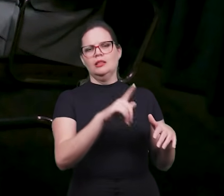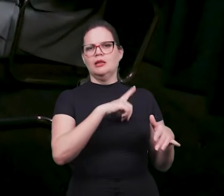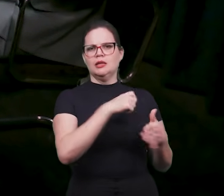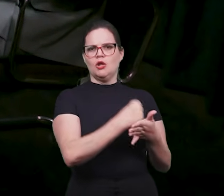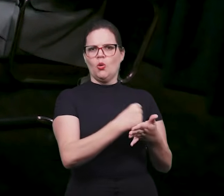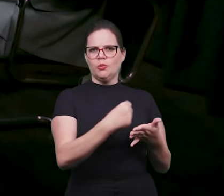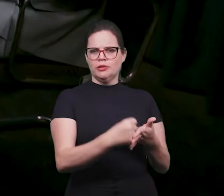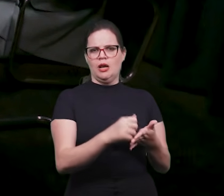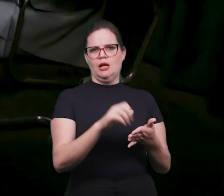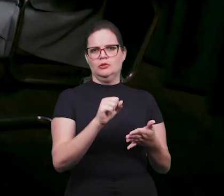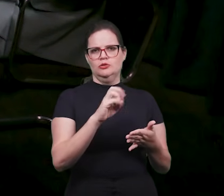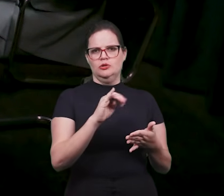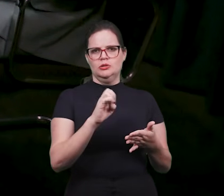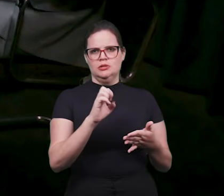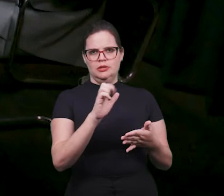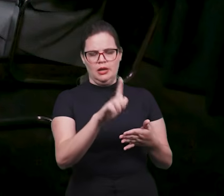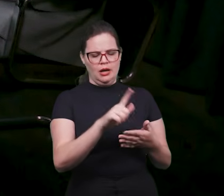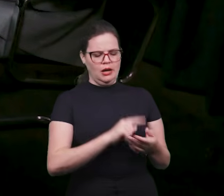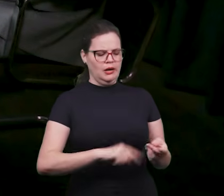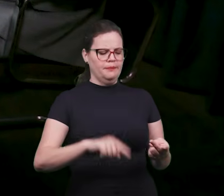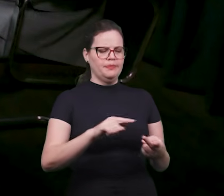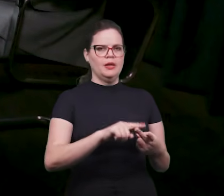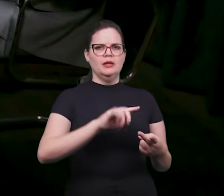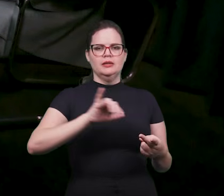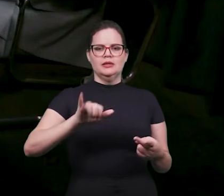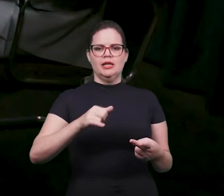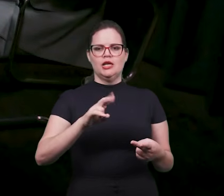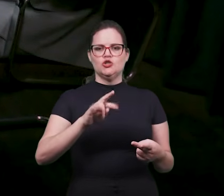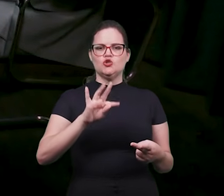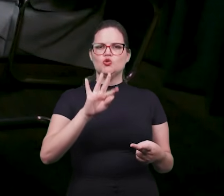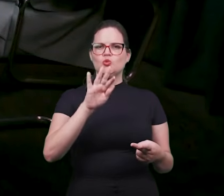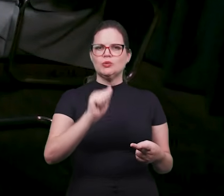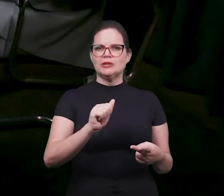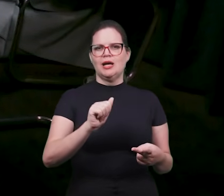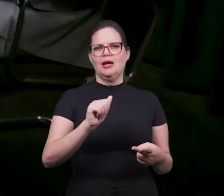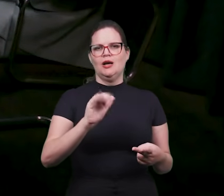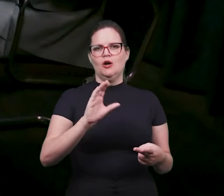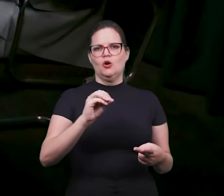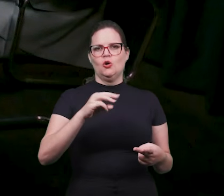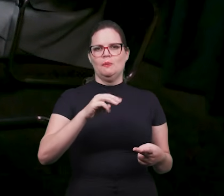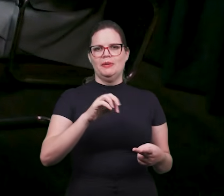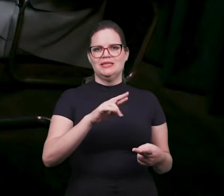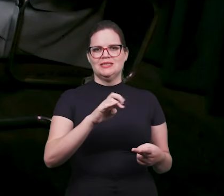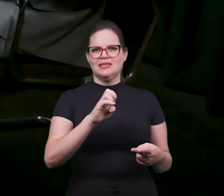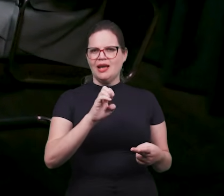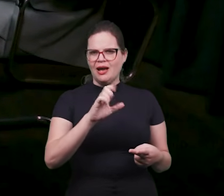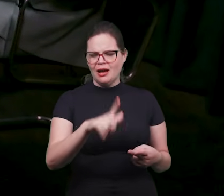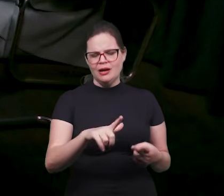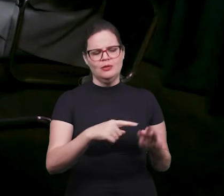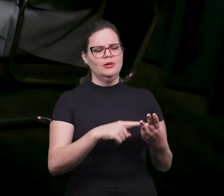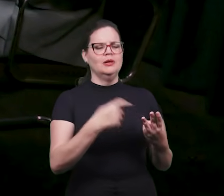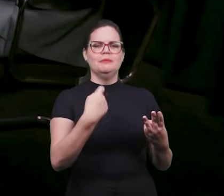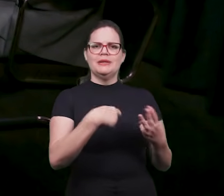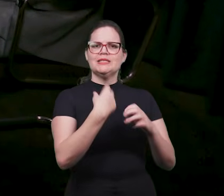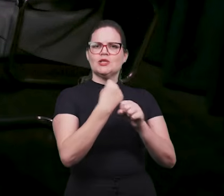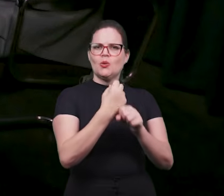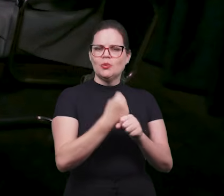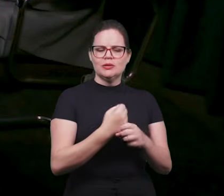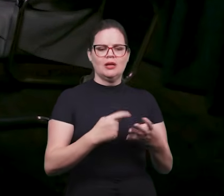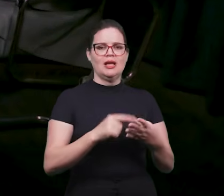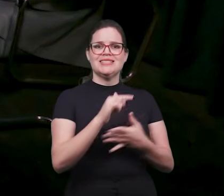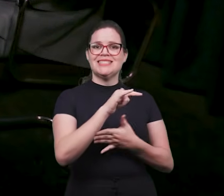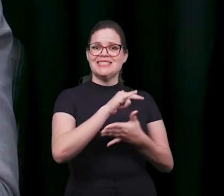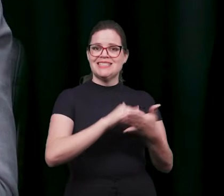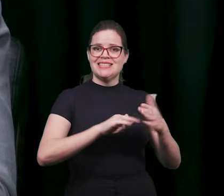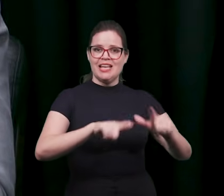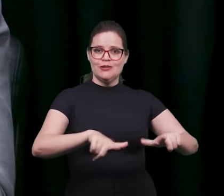contrato social, envolve junta comercial, envolve a necessidade de um contador, de um certificado